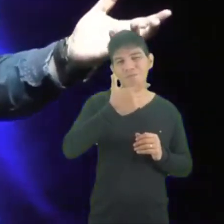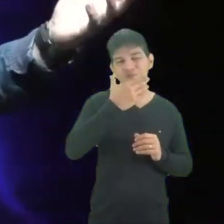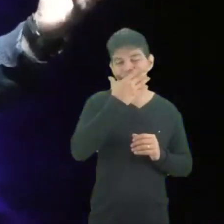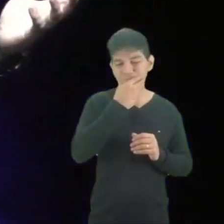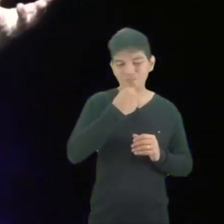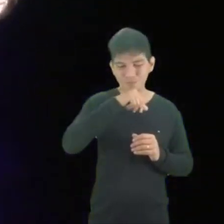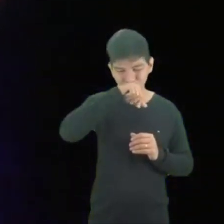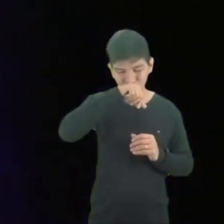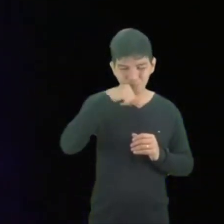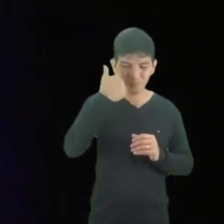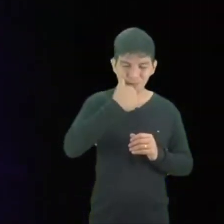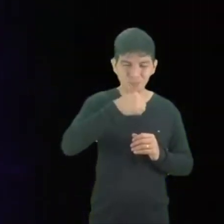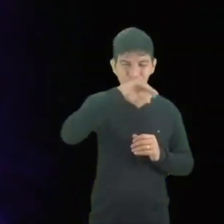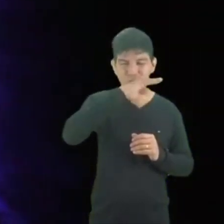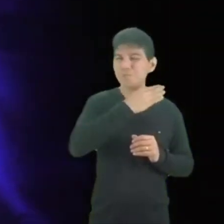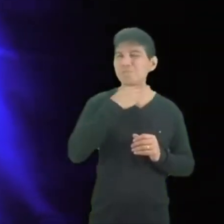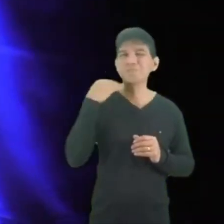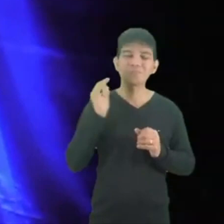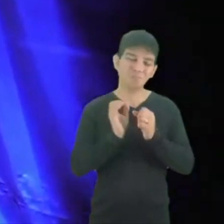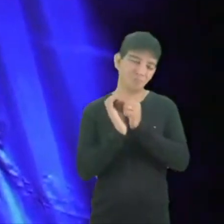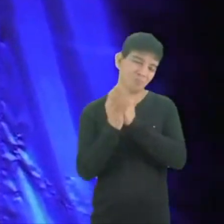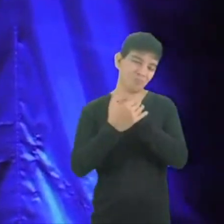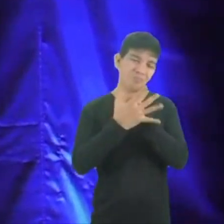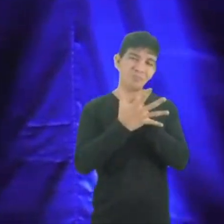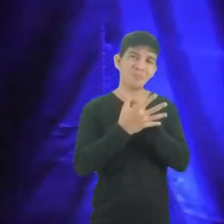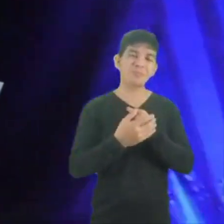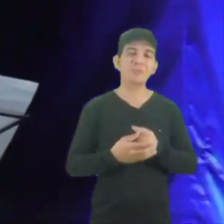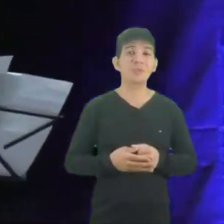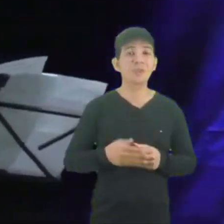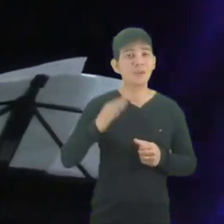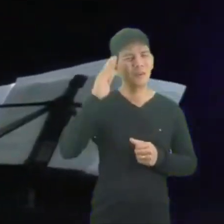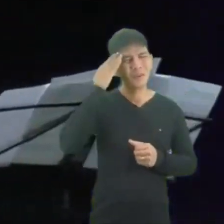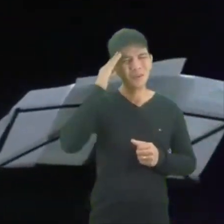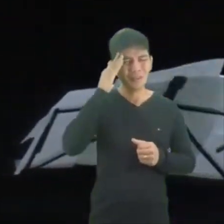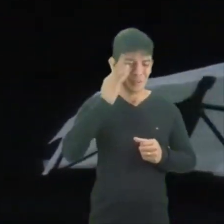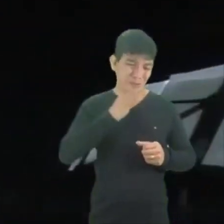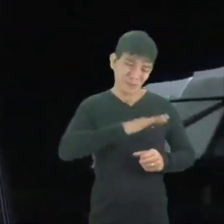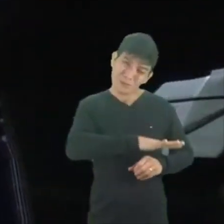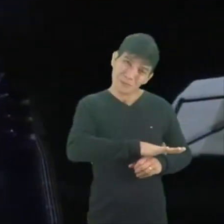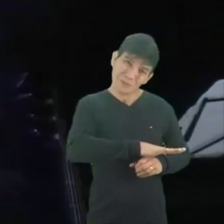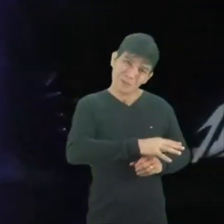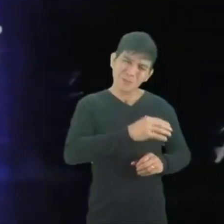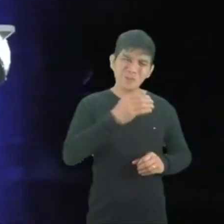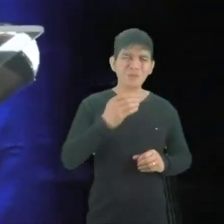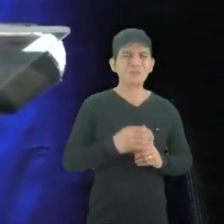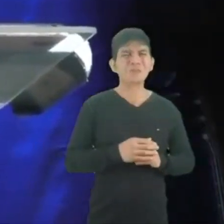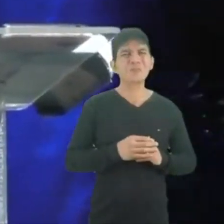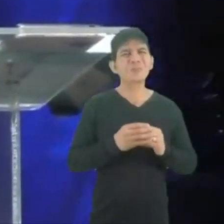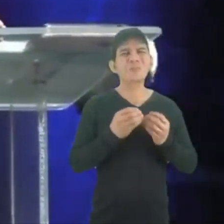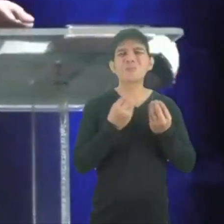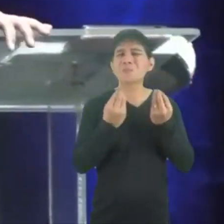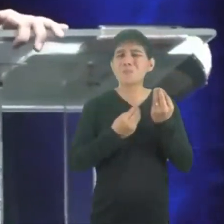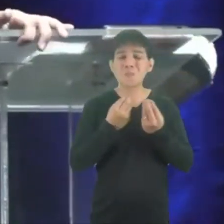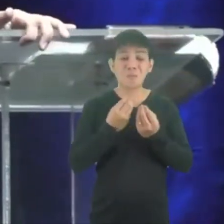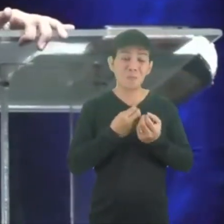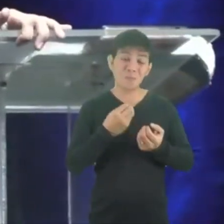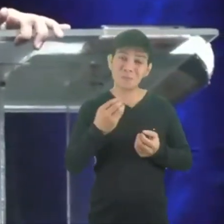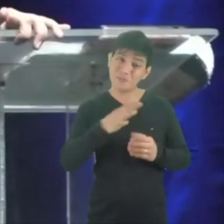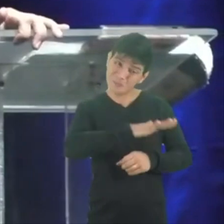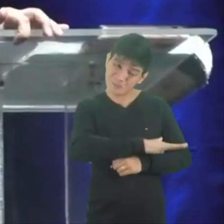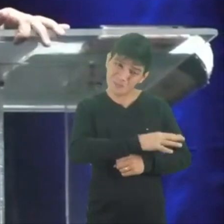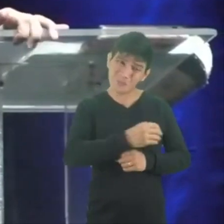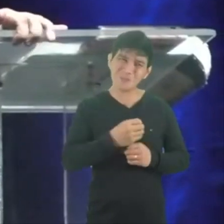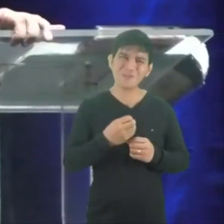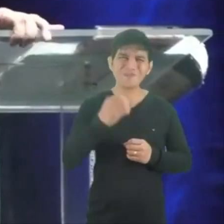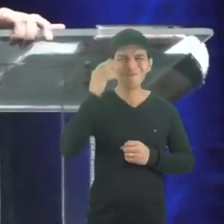está a estrutura de uma criança dessa. Eu fico imaginando, é claro que talvez tenha uma tia, um tio, um avô, uma